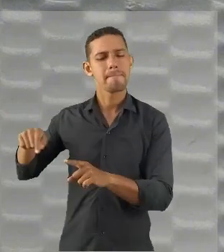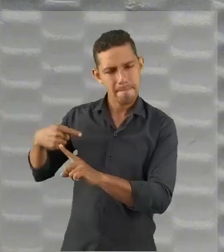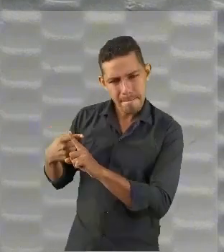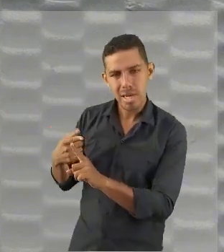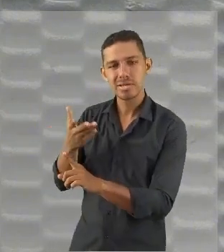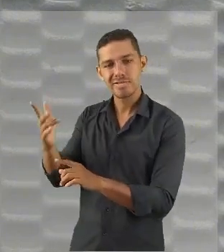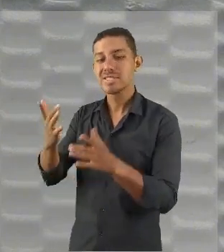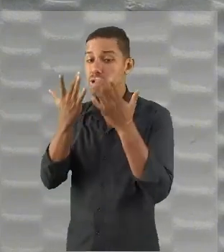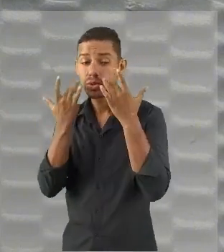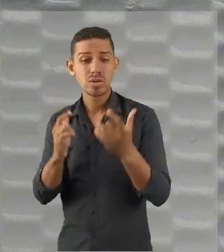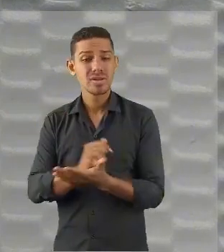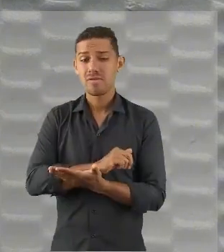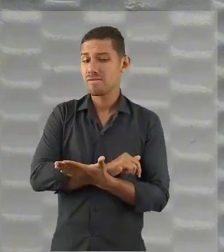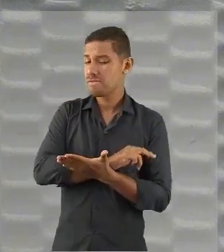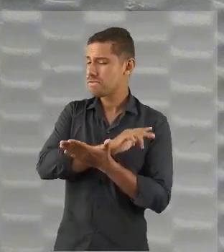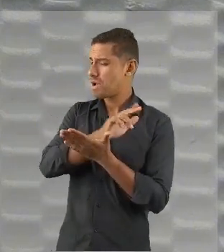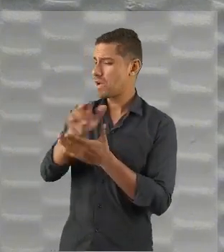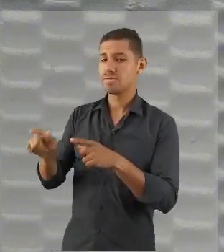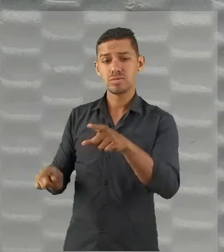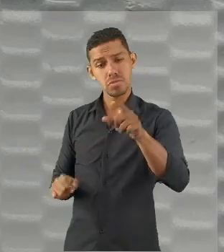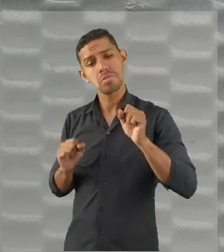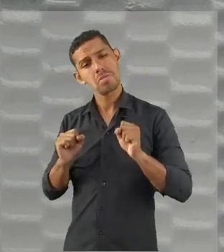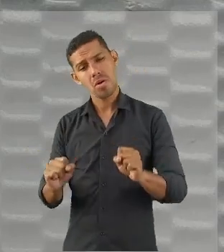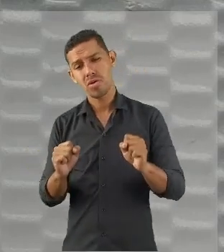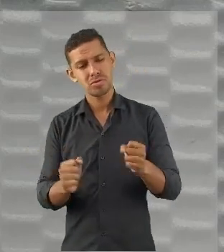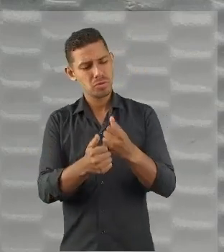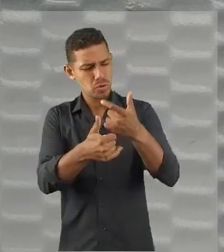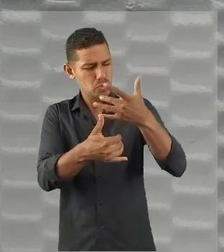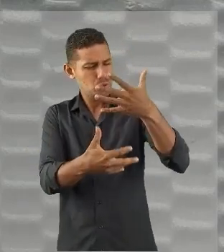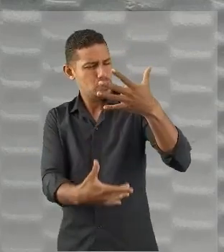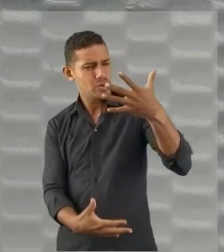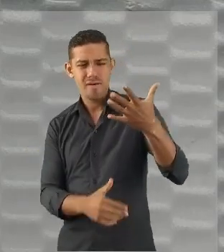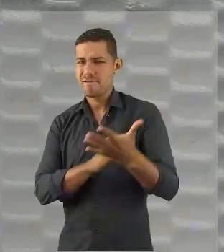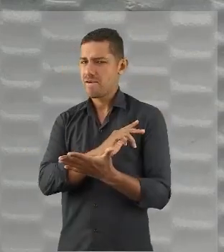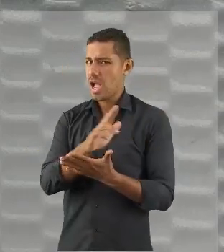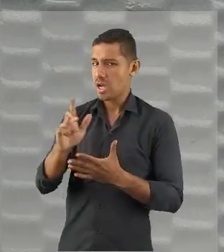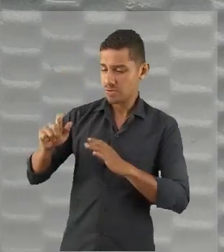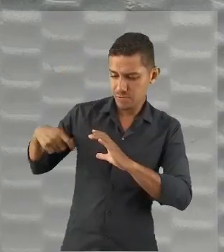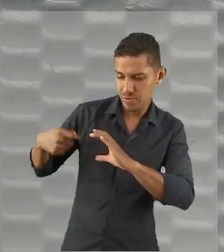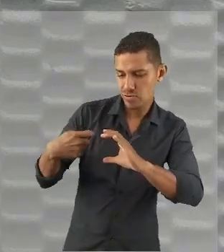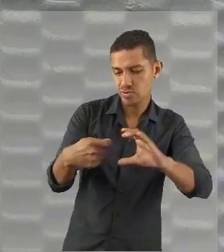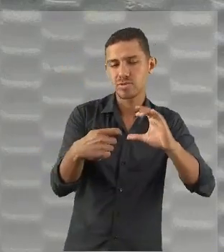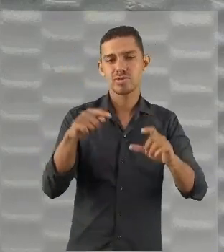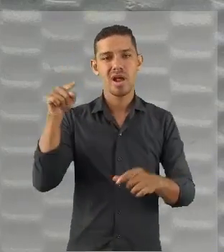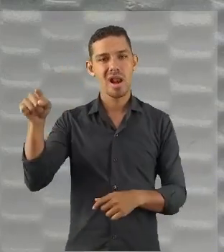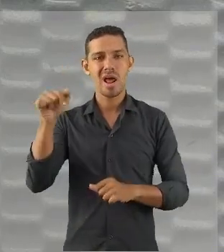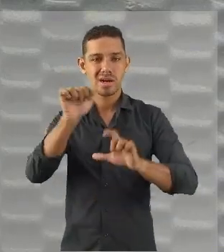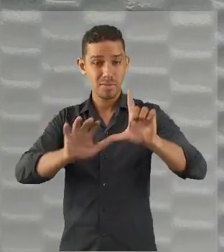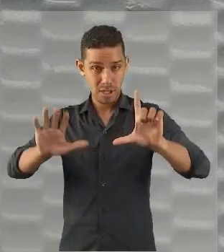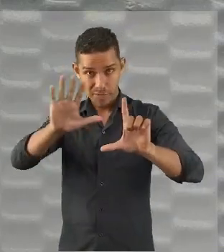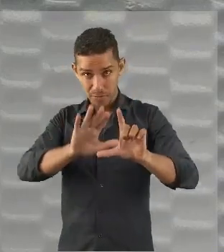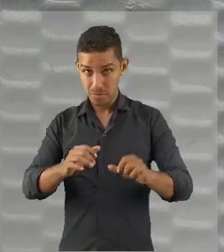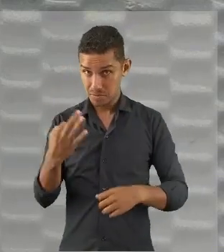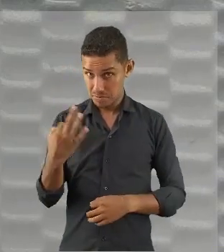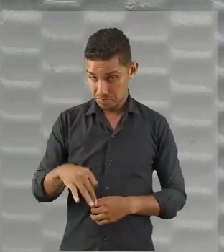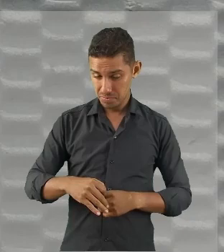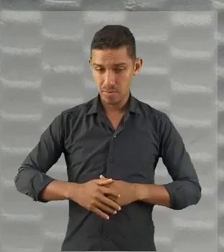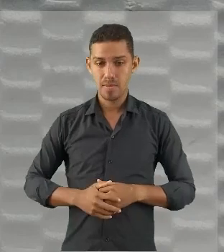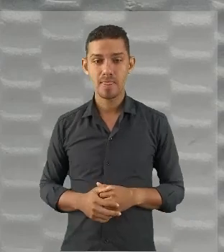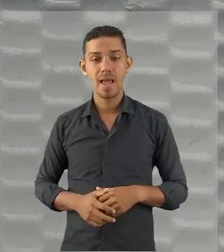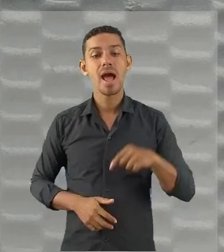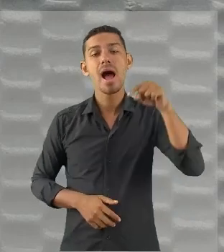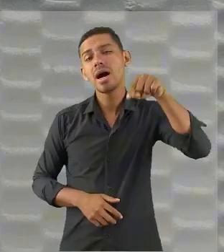de artes. Então você pode se deliciar com vários vídeos que você tem lá na plataforma, certo? E